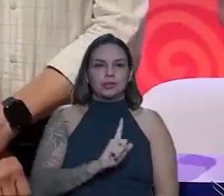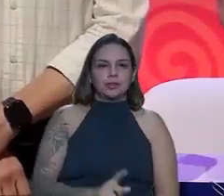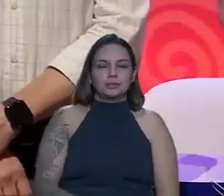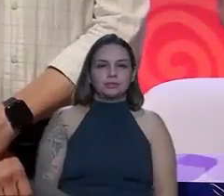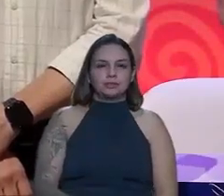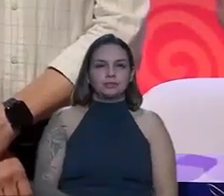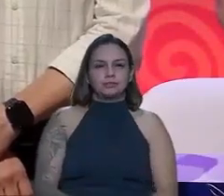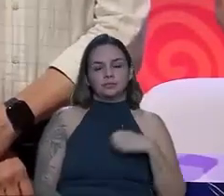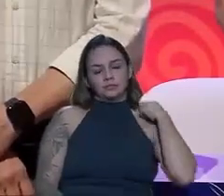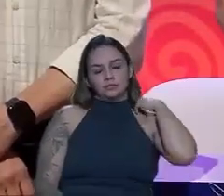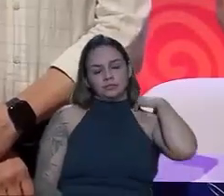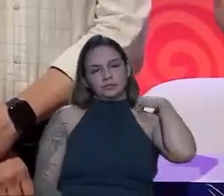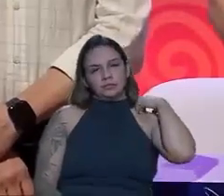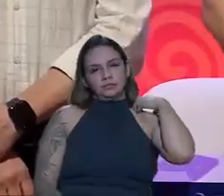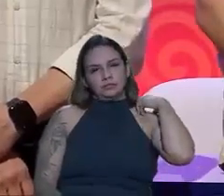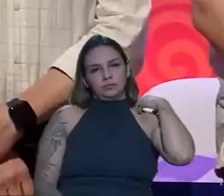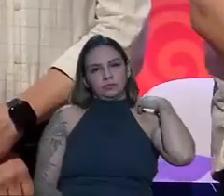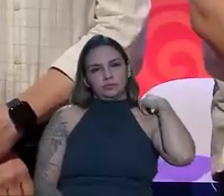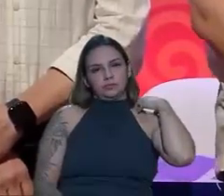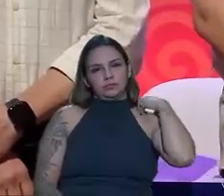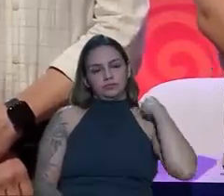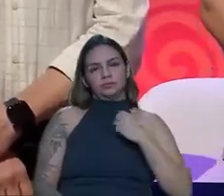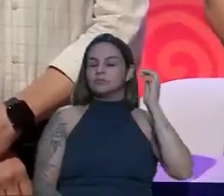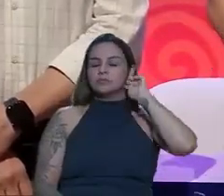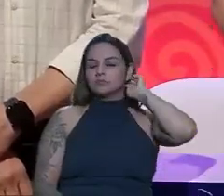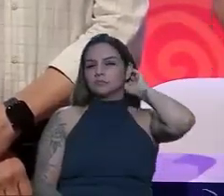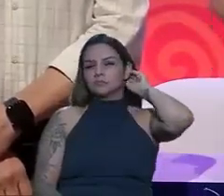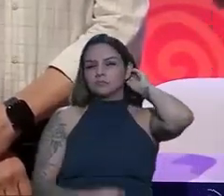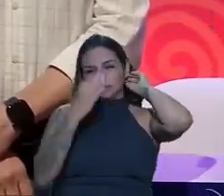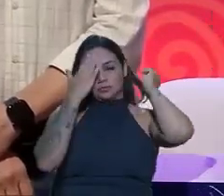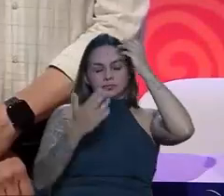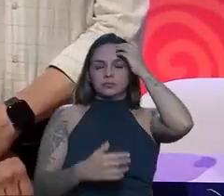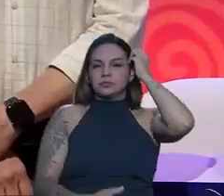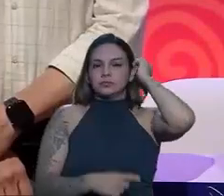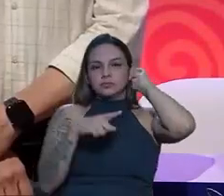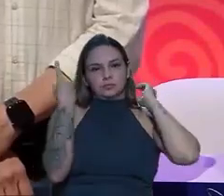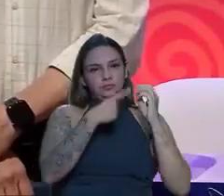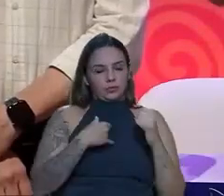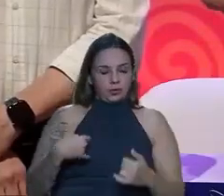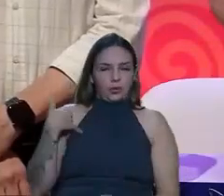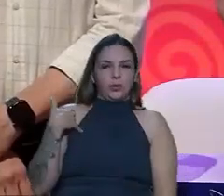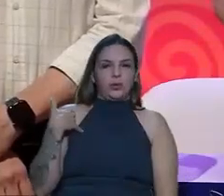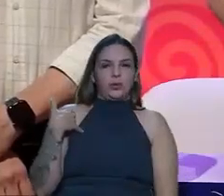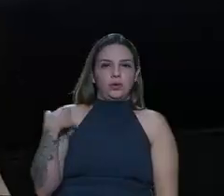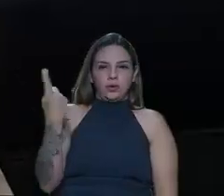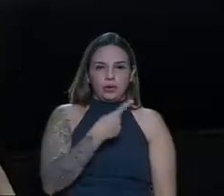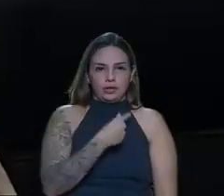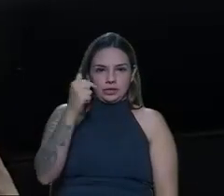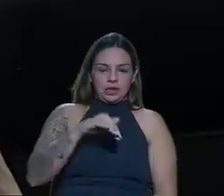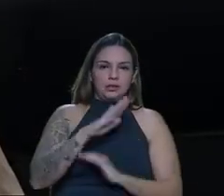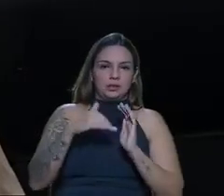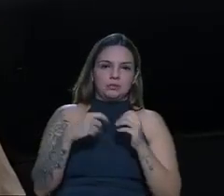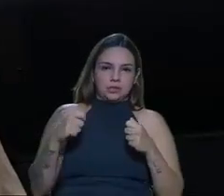em tantos lugares ao mesmo tempo. É um mistério, o Itamar, na nossa vida. Mas muito obrigado, Itamar. Você nos orgulha, você nos traz